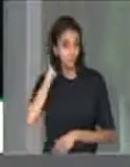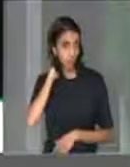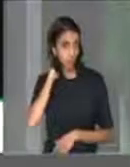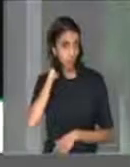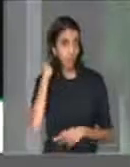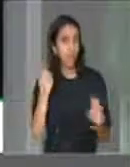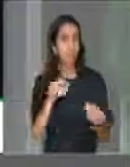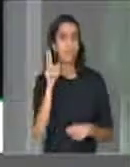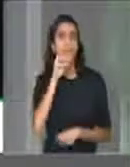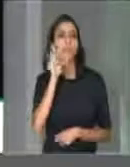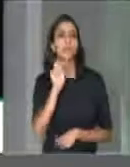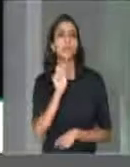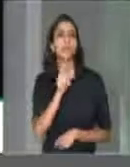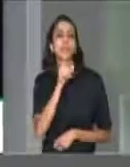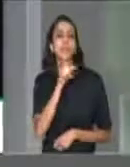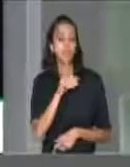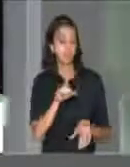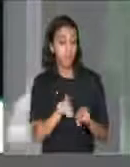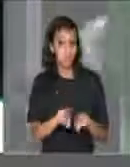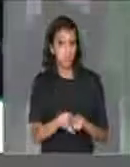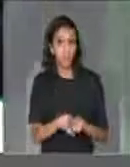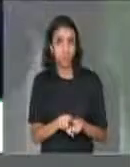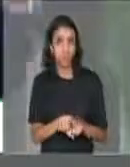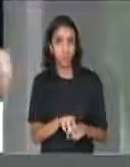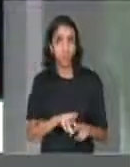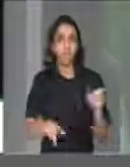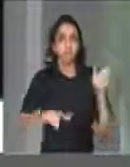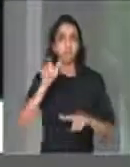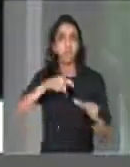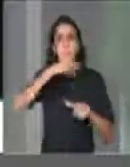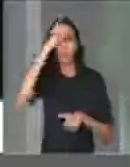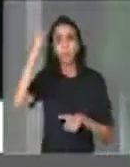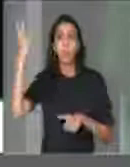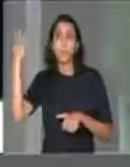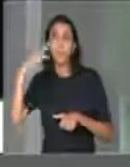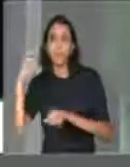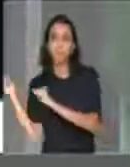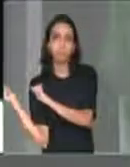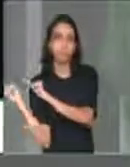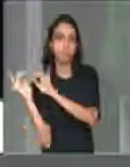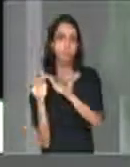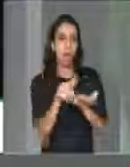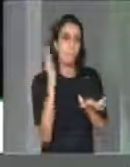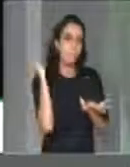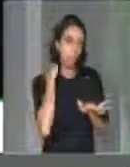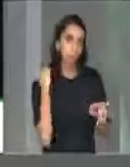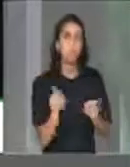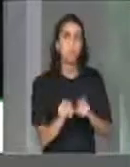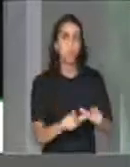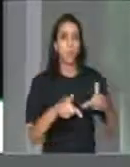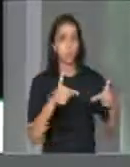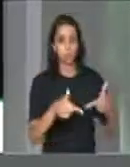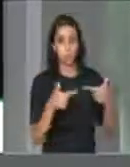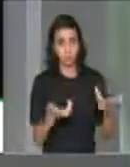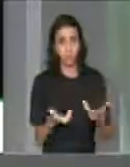grande participação de cidadãos oriundos do Maranhão. E ao mesmo tempo,